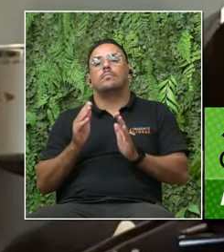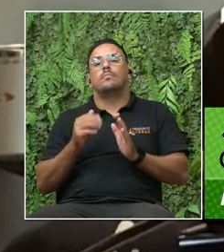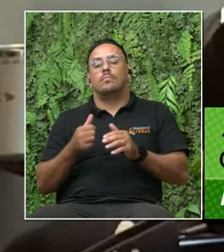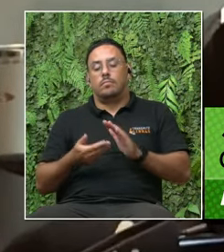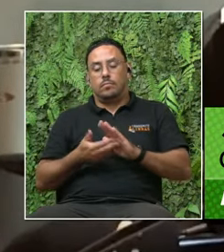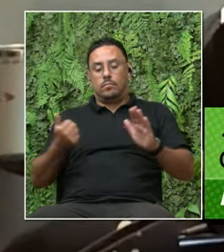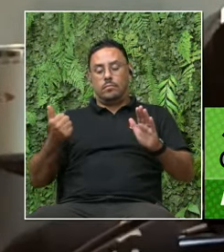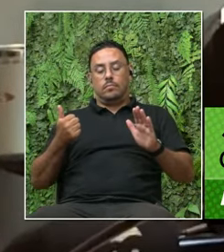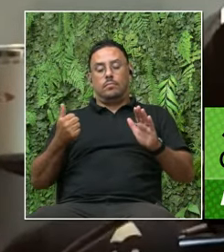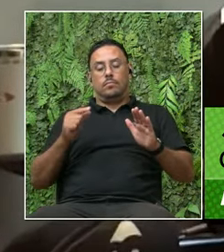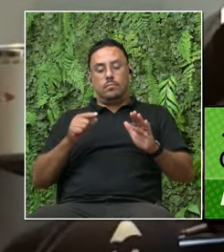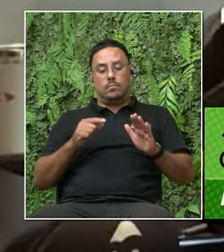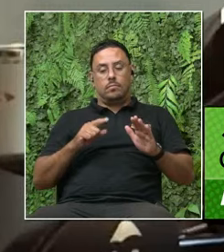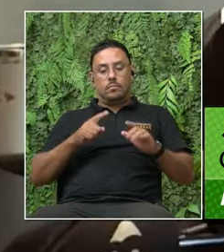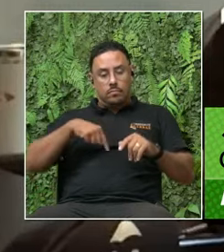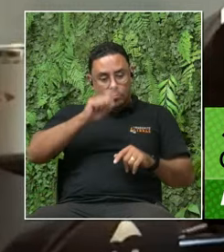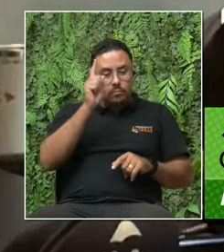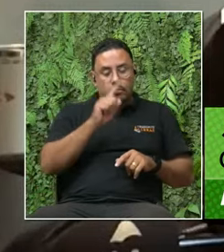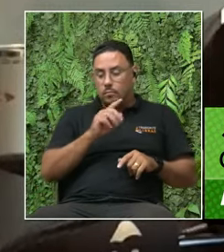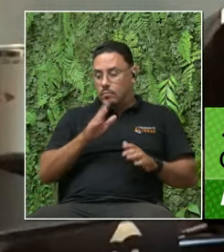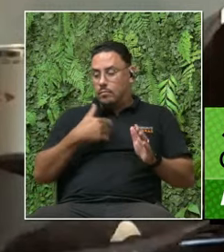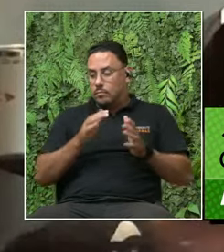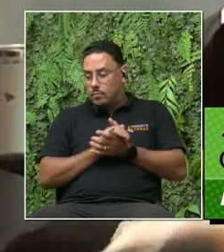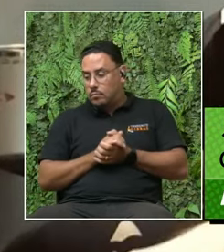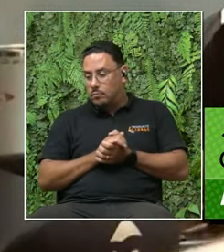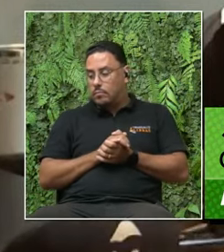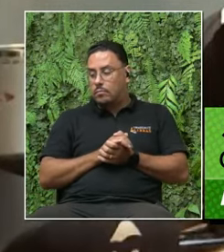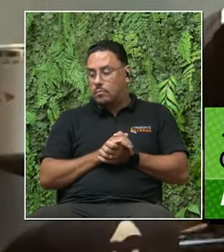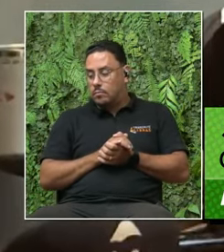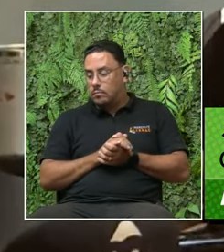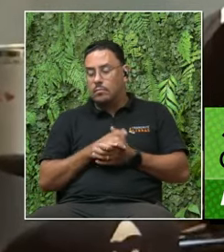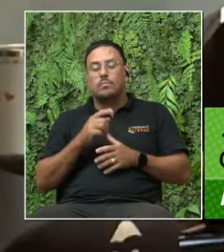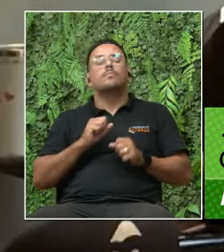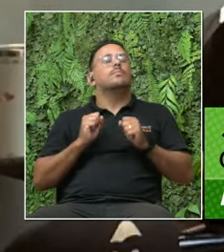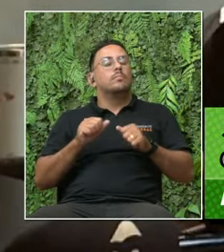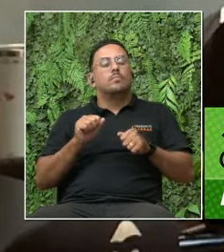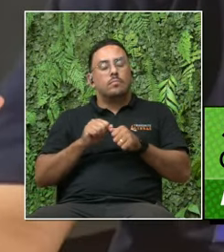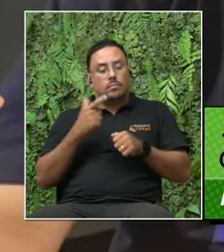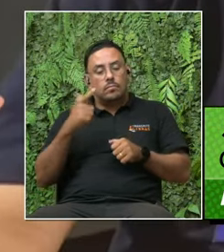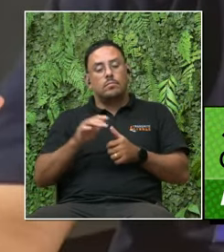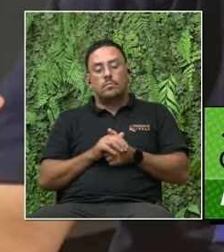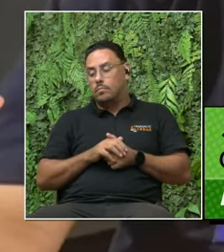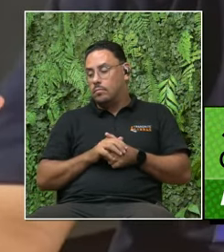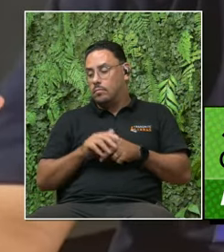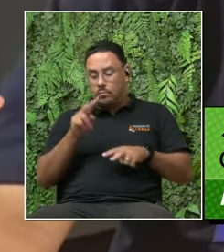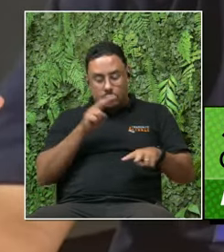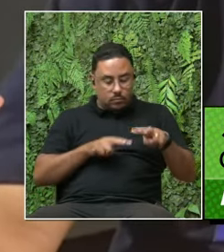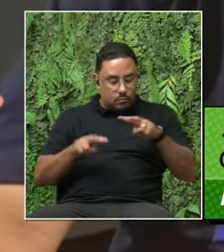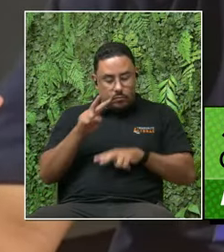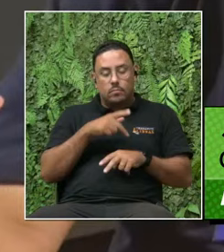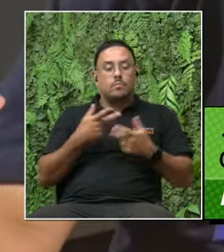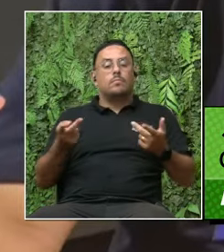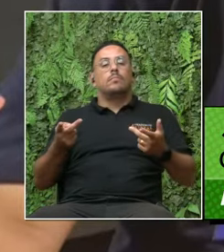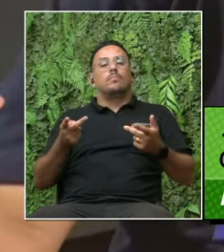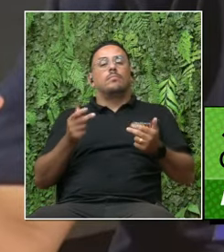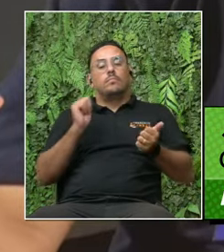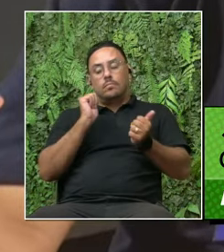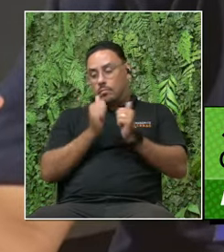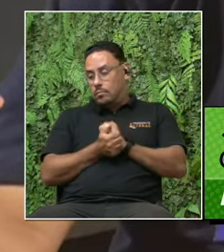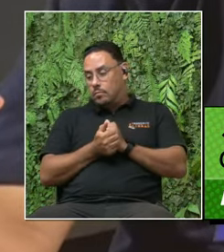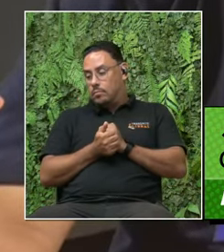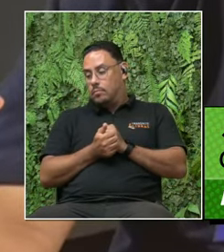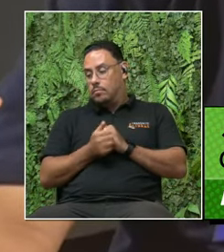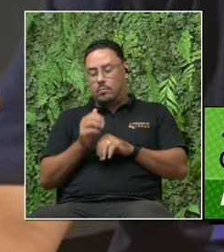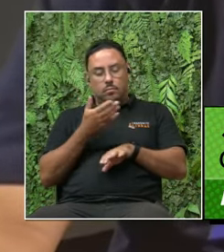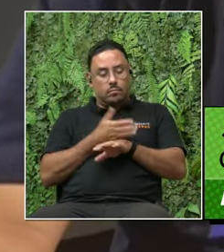ofício dele foi pro Tudo ou Nada Normal como se a gente pudesse fazer algum outro tipo de análise que não fosse pelo jogo né